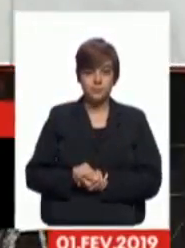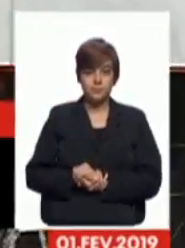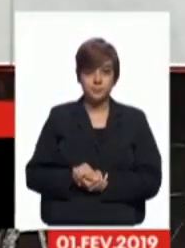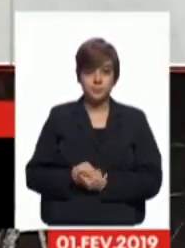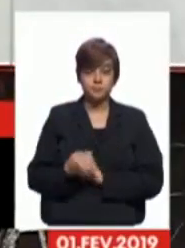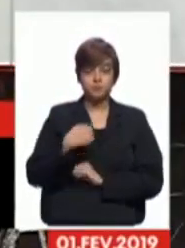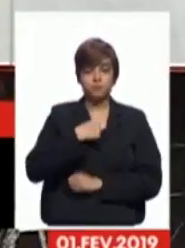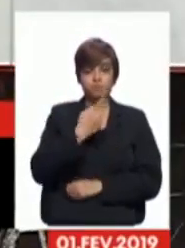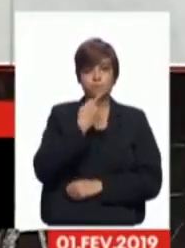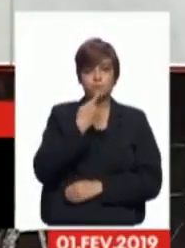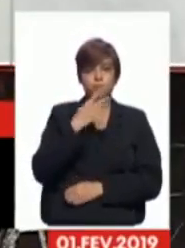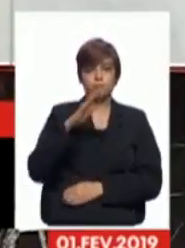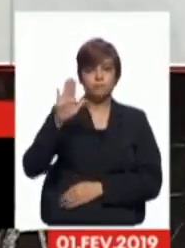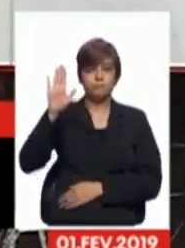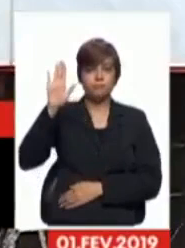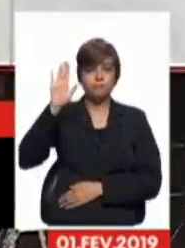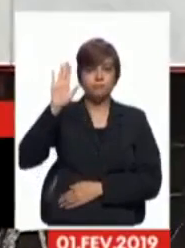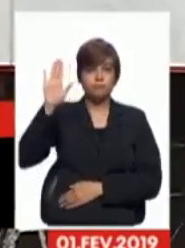Assim o prometo.